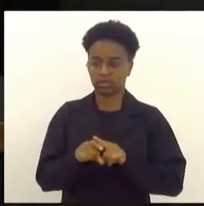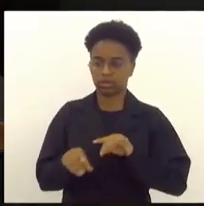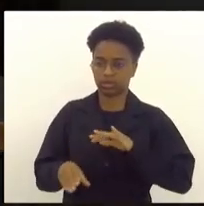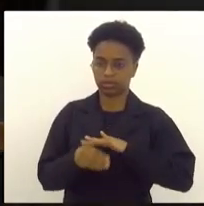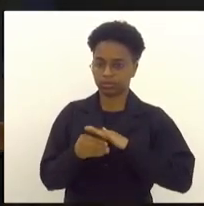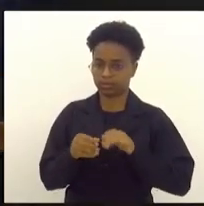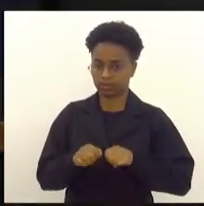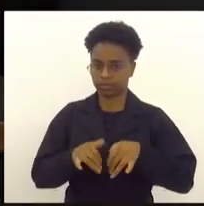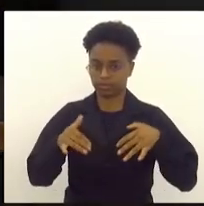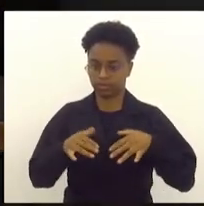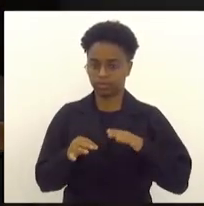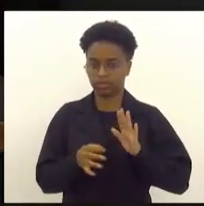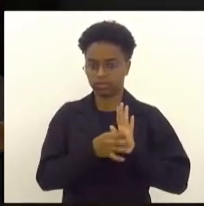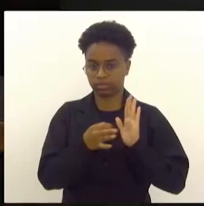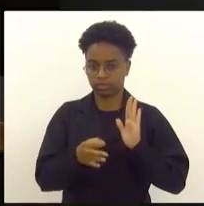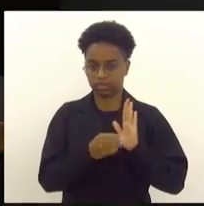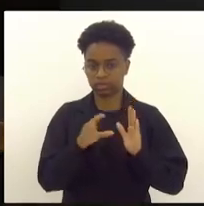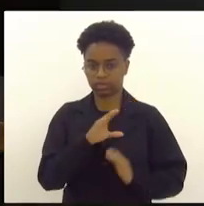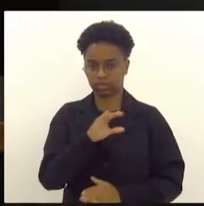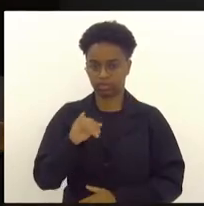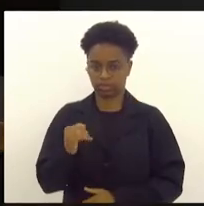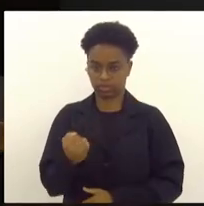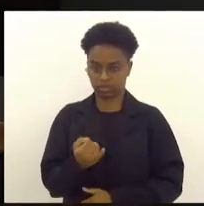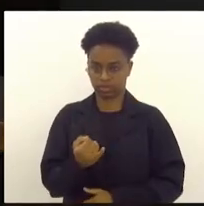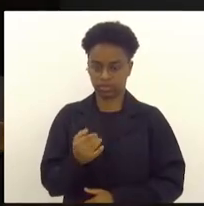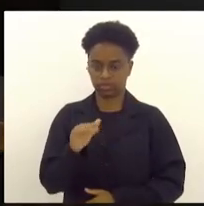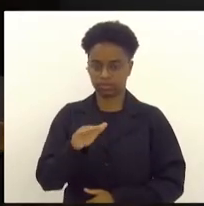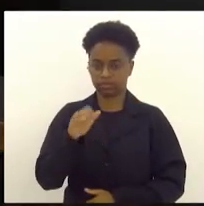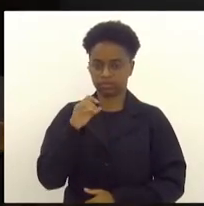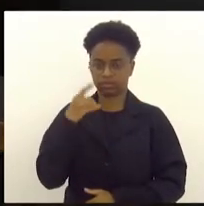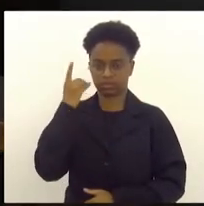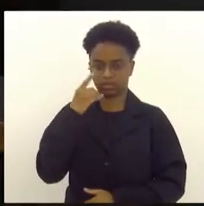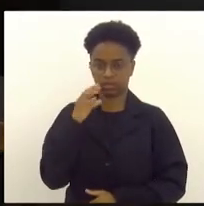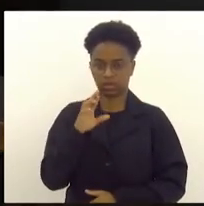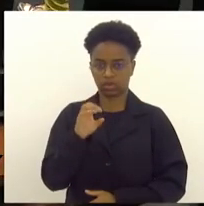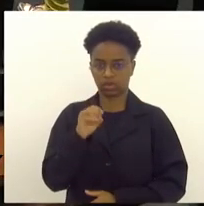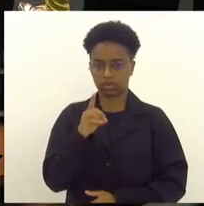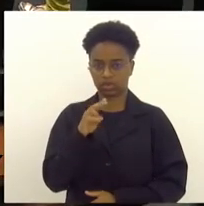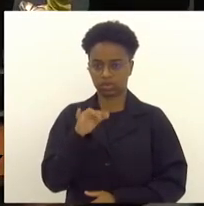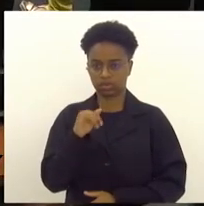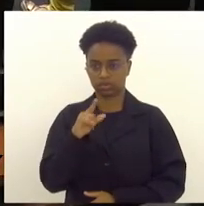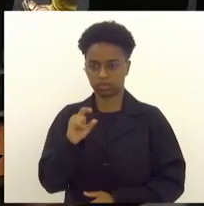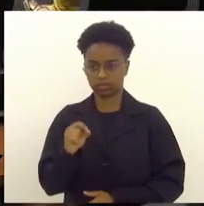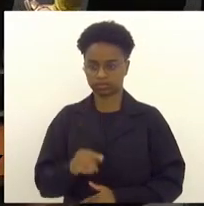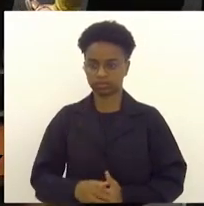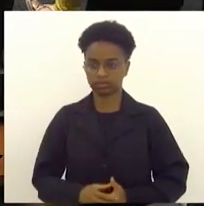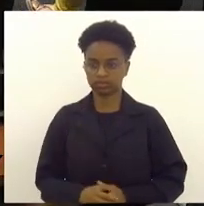para emitir parecer pela comissão de constituição e justiça Deputado Rodrigo Amorim